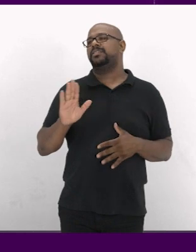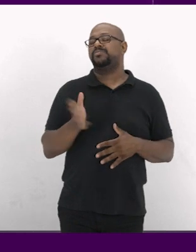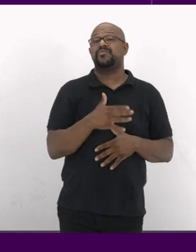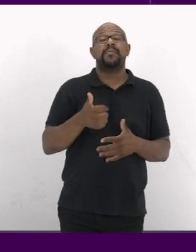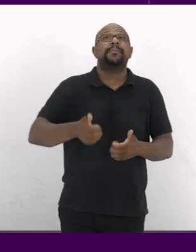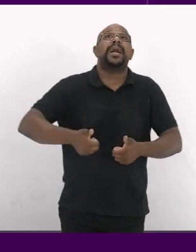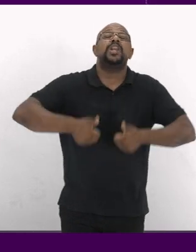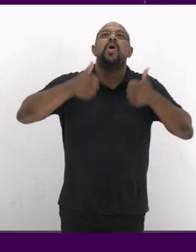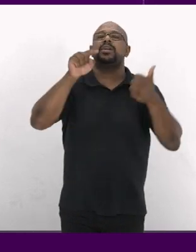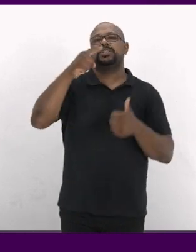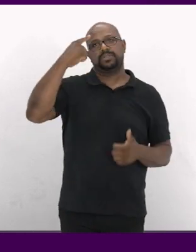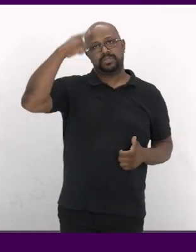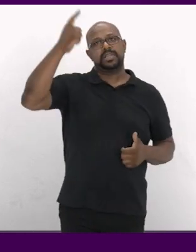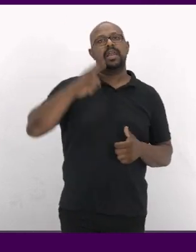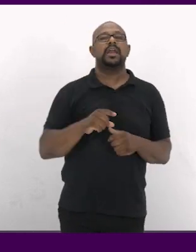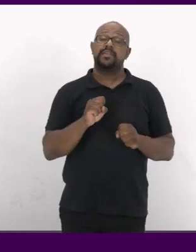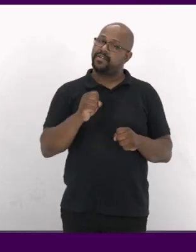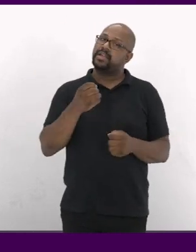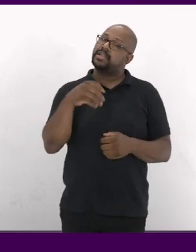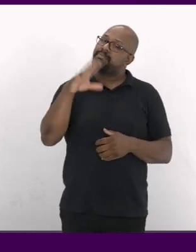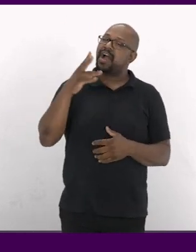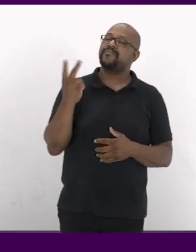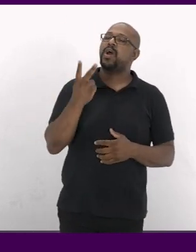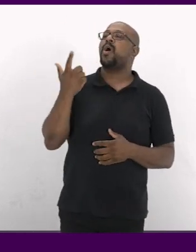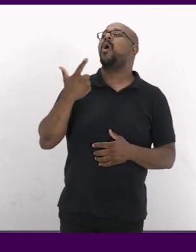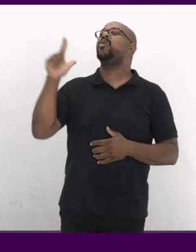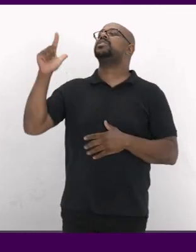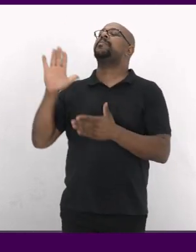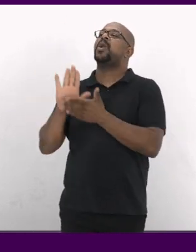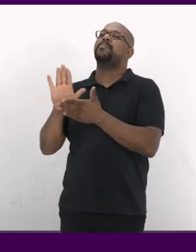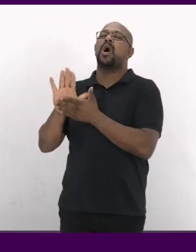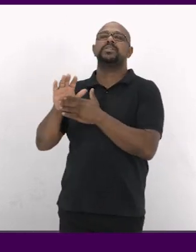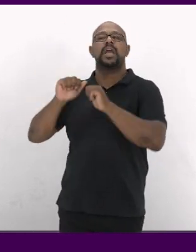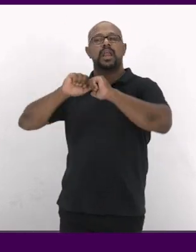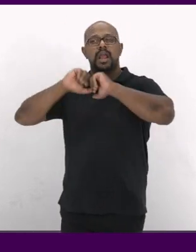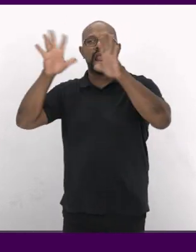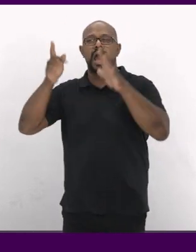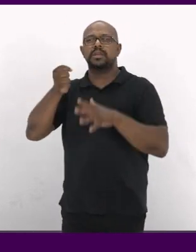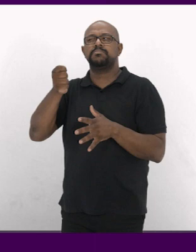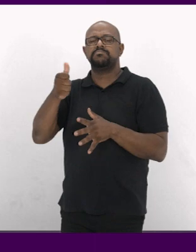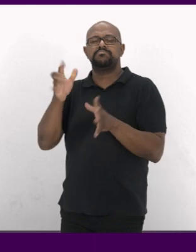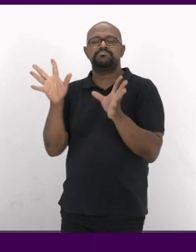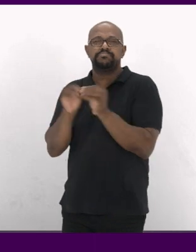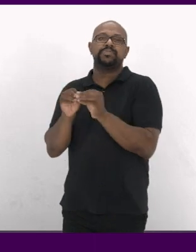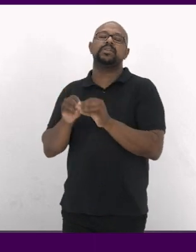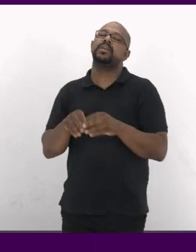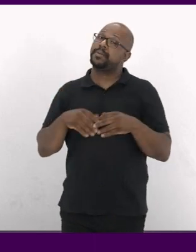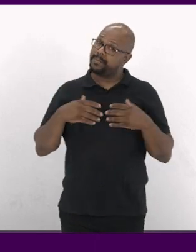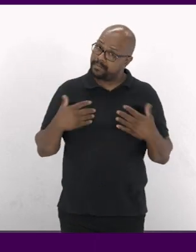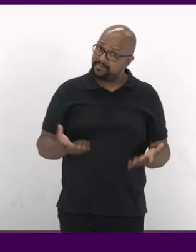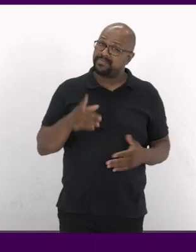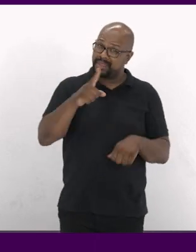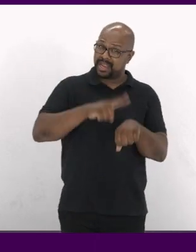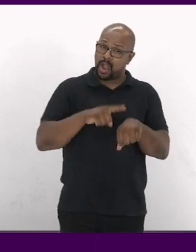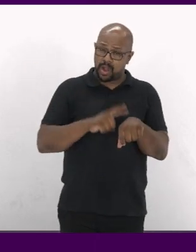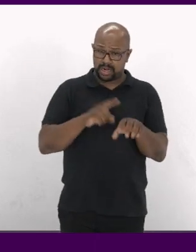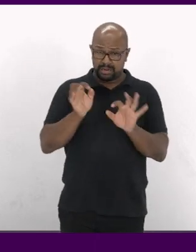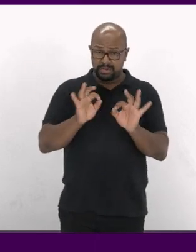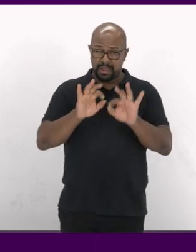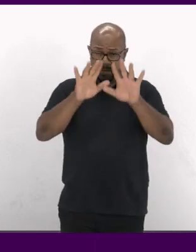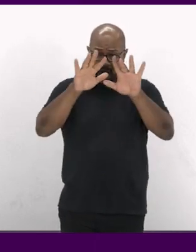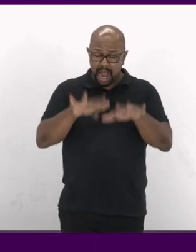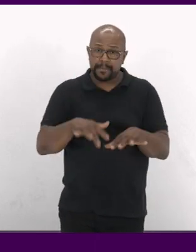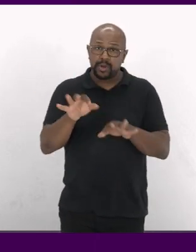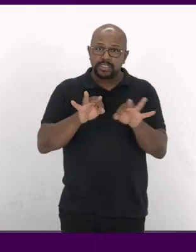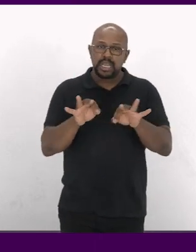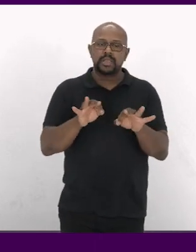dizer, por melhor que seja a sua ideia, e dará mais valor a outra proposta, mais clara e mais concisa. Por isso, na hora de elaborar